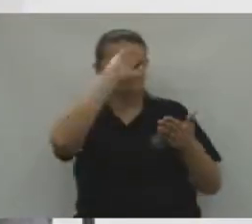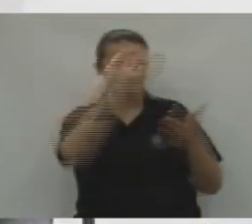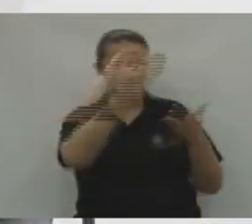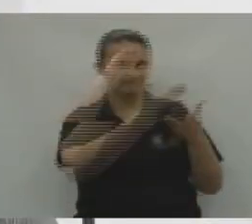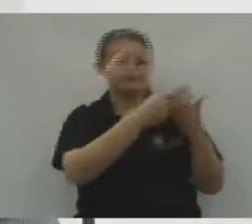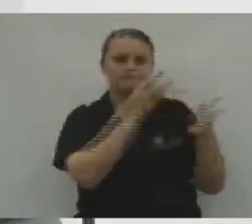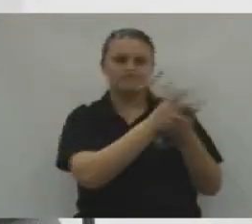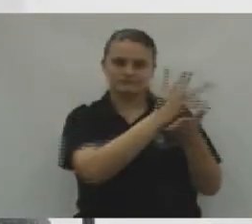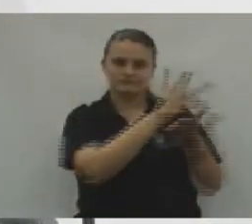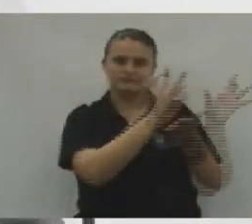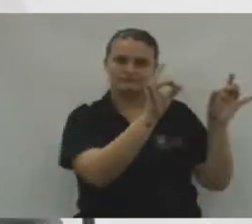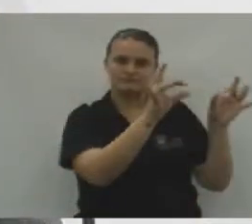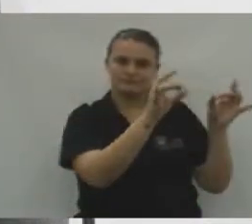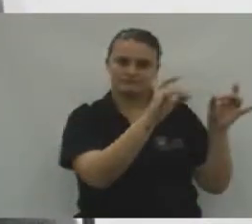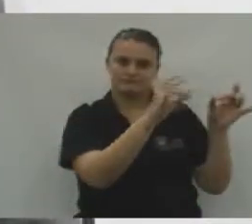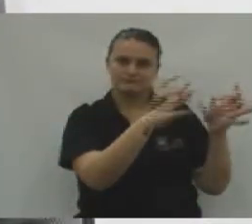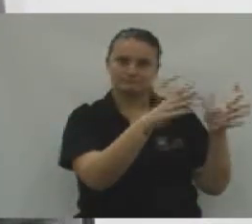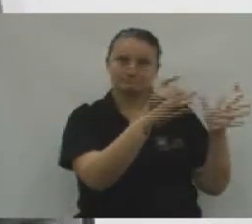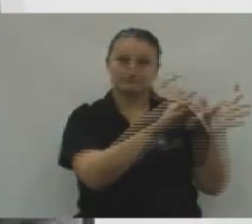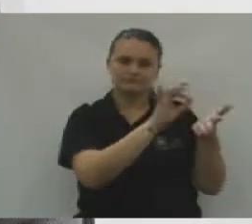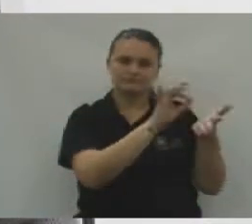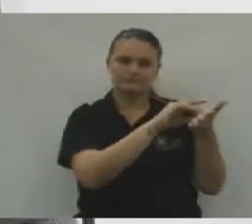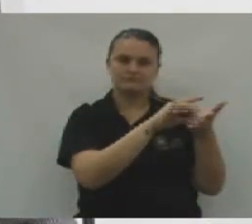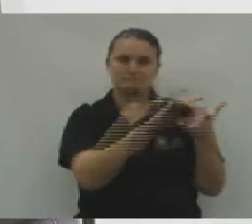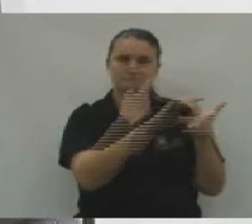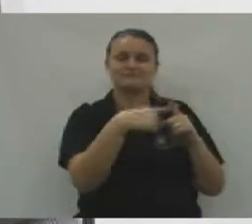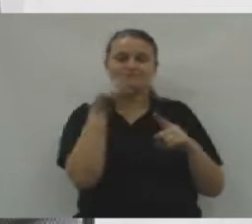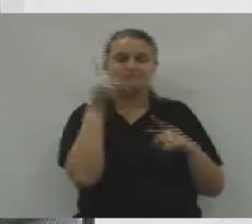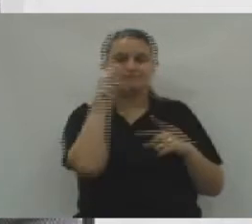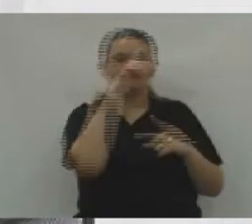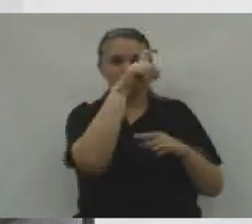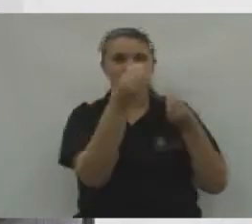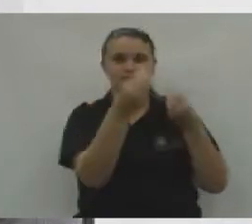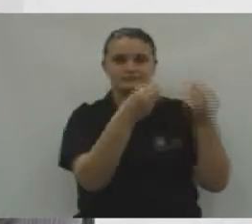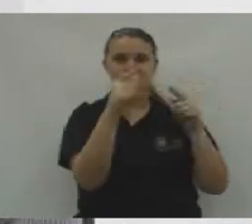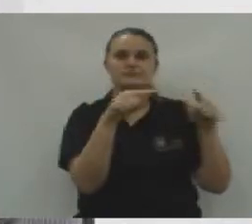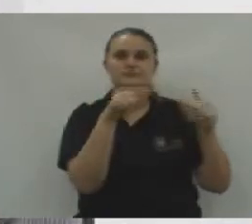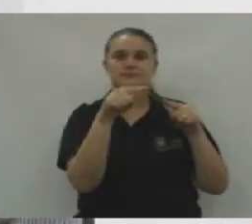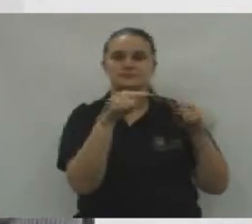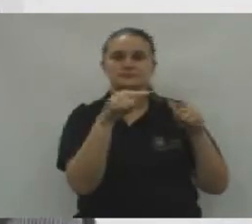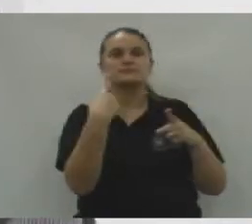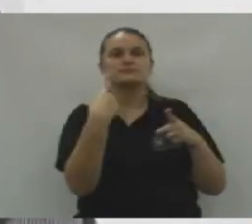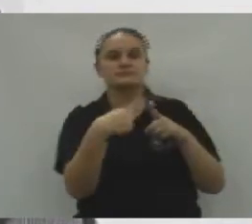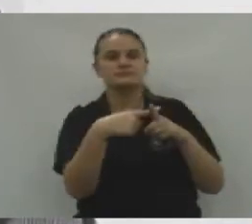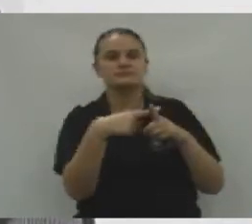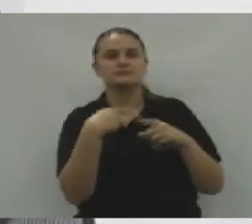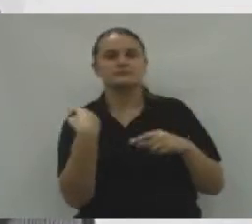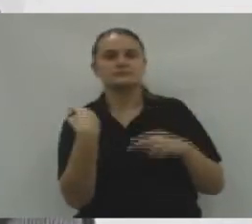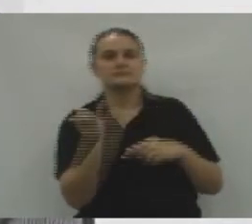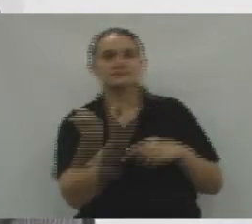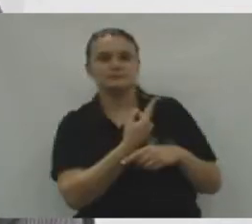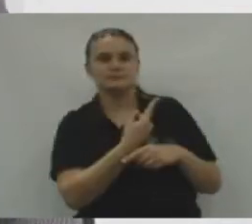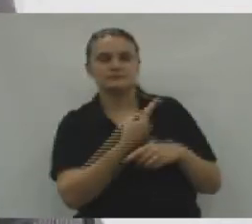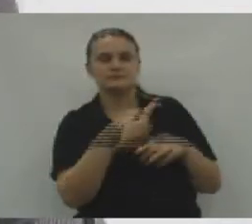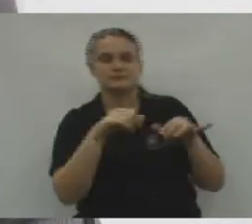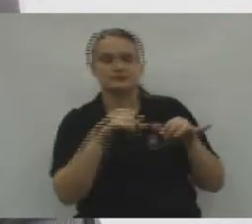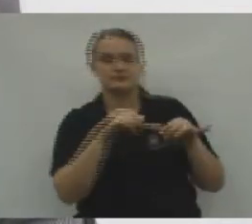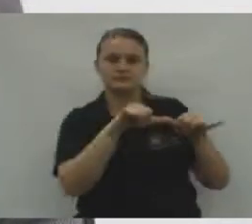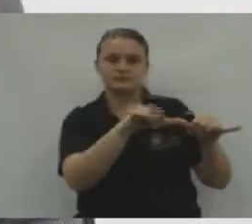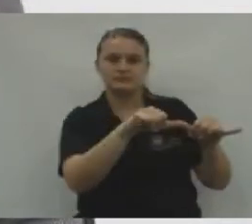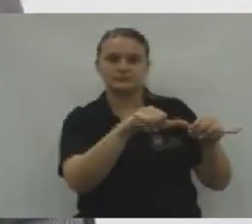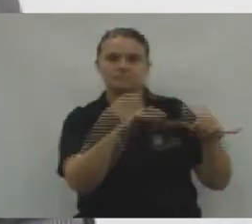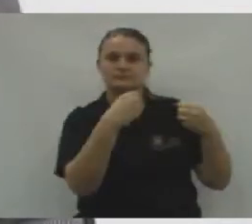isso é talvez é a questão mais difícil da gente trabalhar, que está sendo trabalhada, porque o nosso supermercado tem que ter